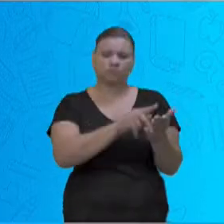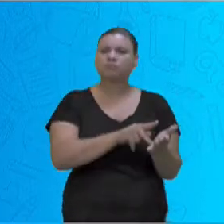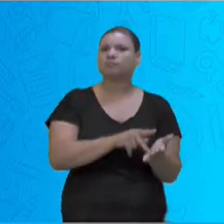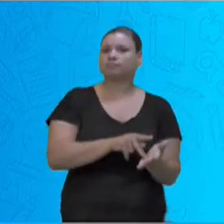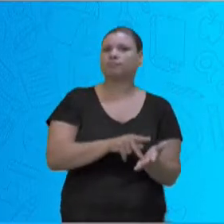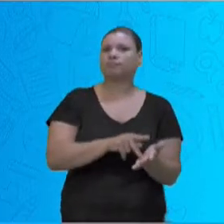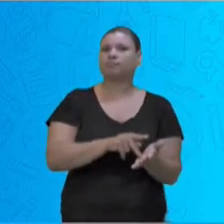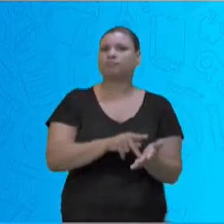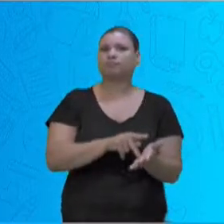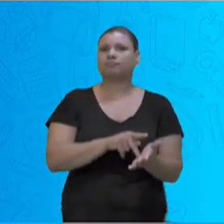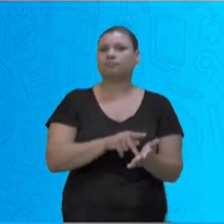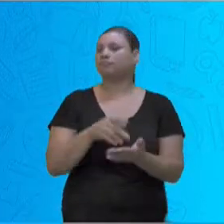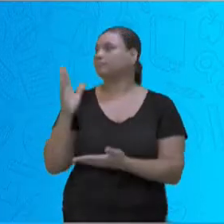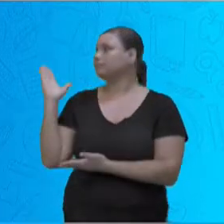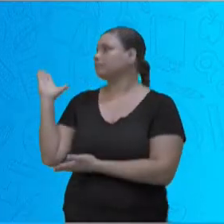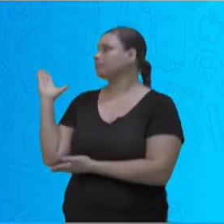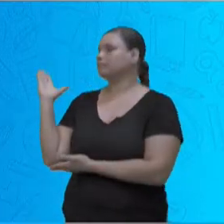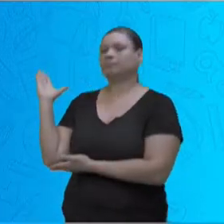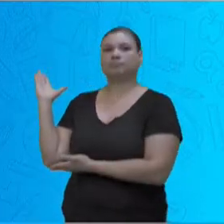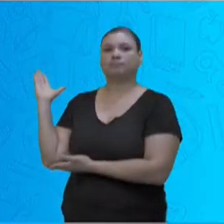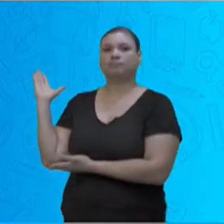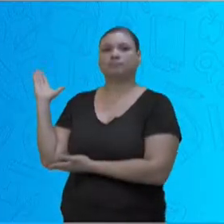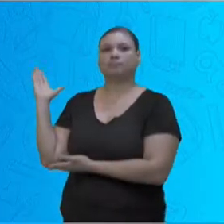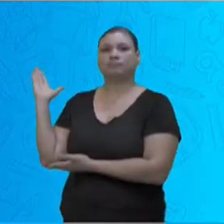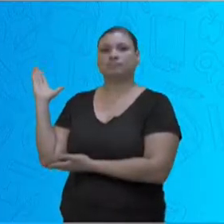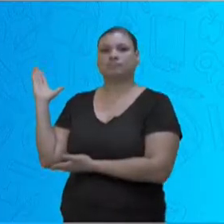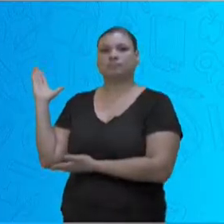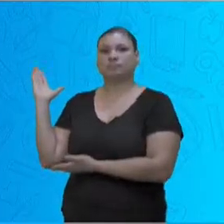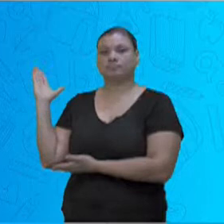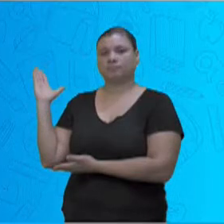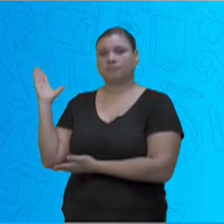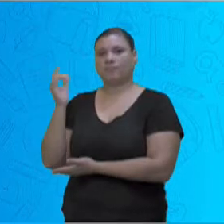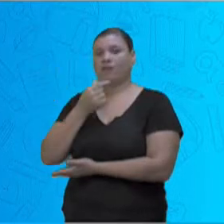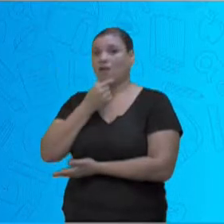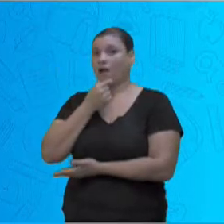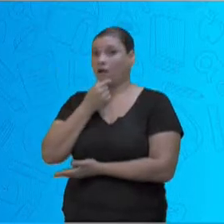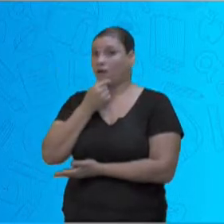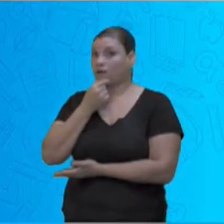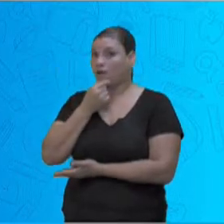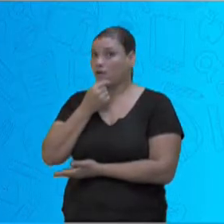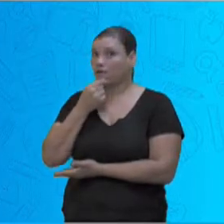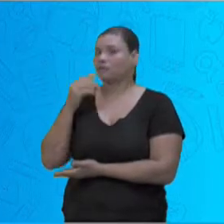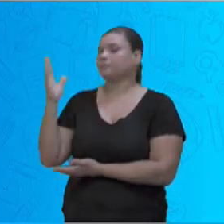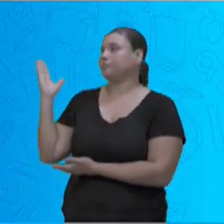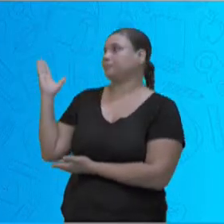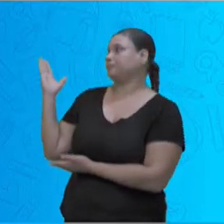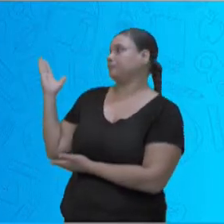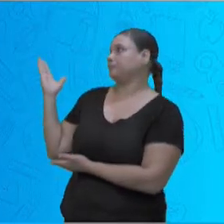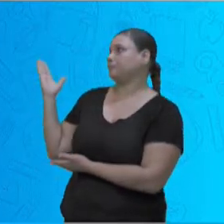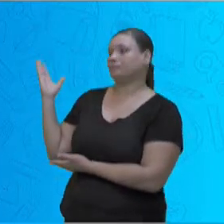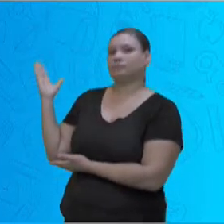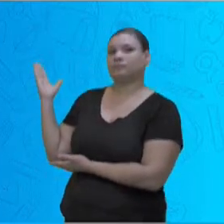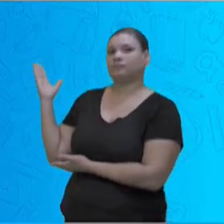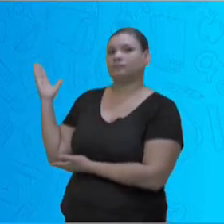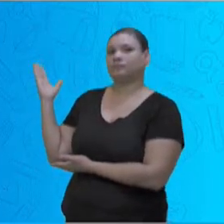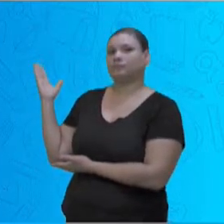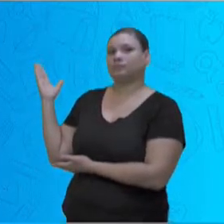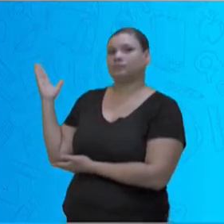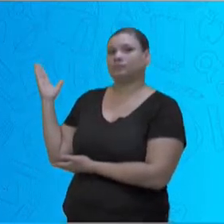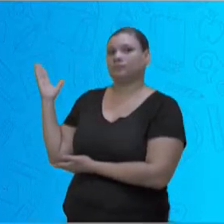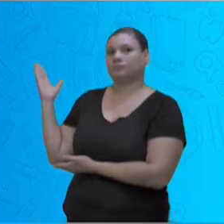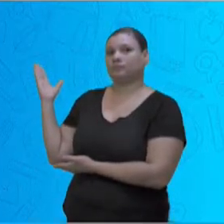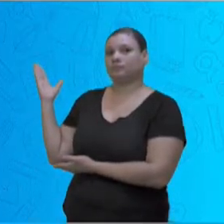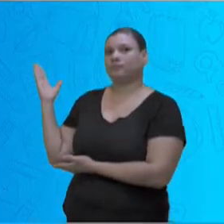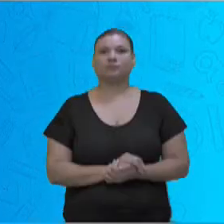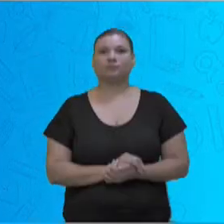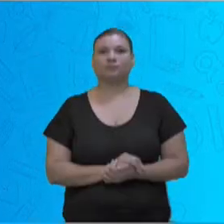aqui o am, onde a gente trabalha a frase, lembra o pronome pessoal e depois o